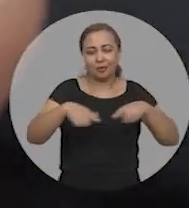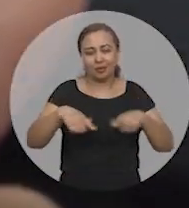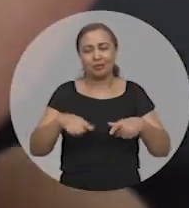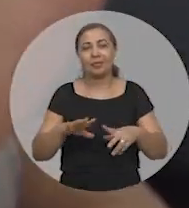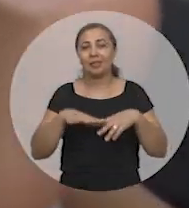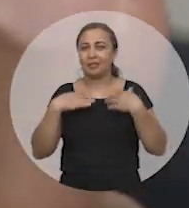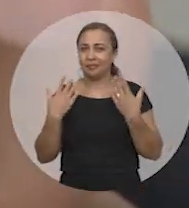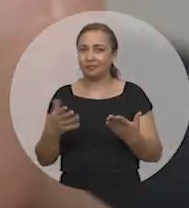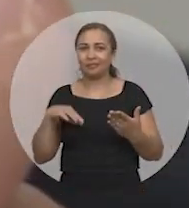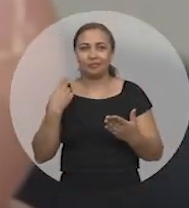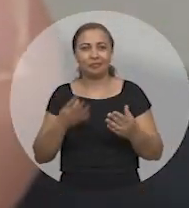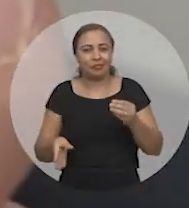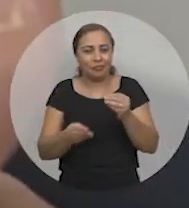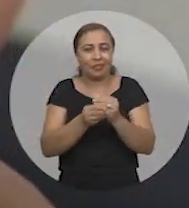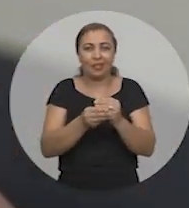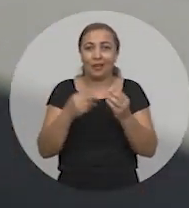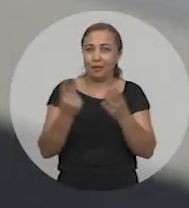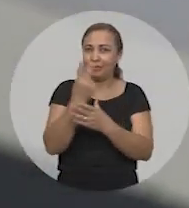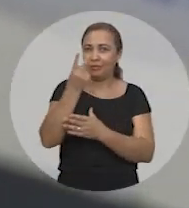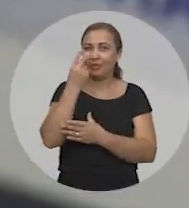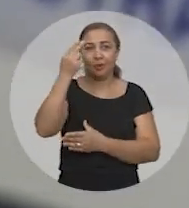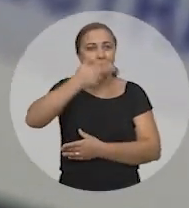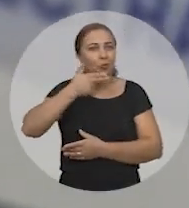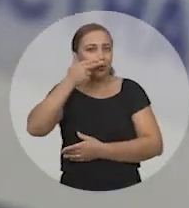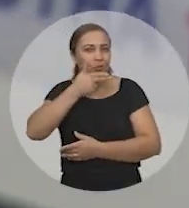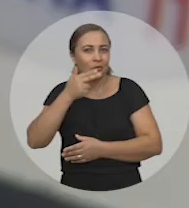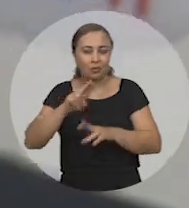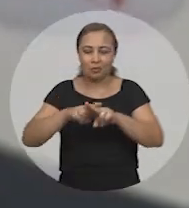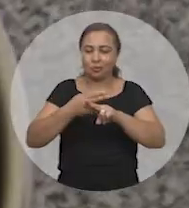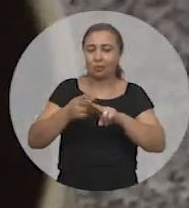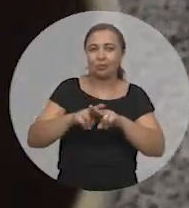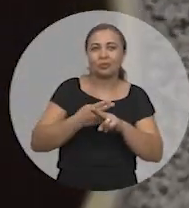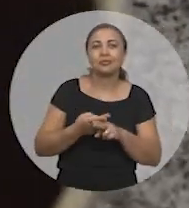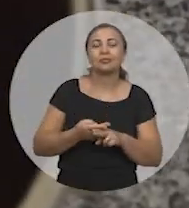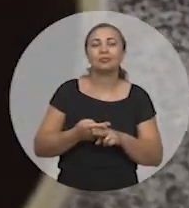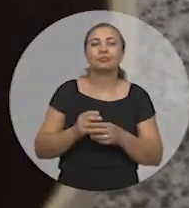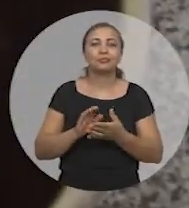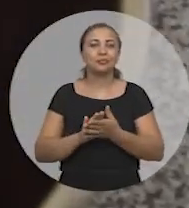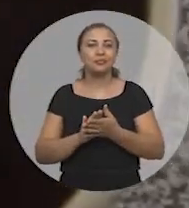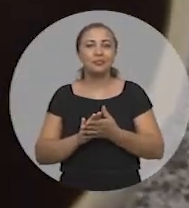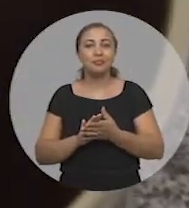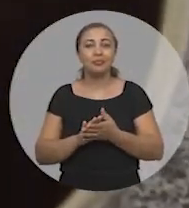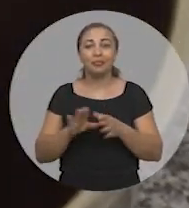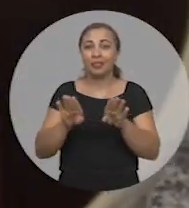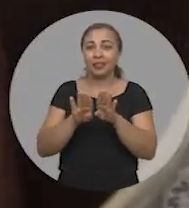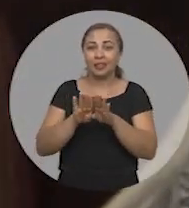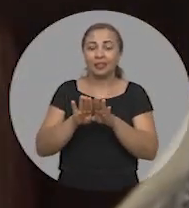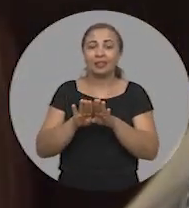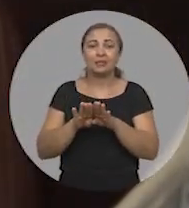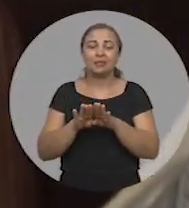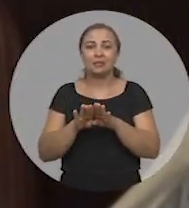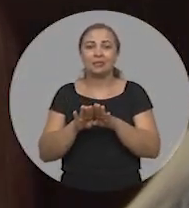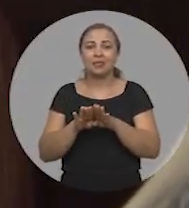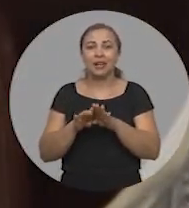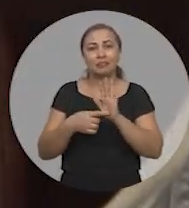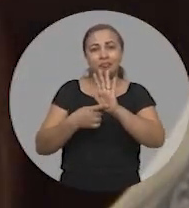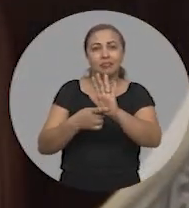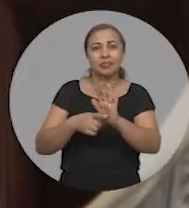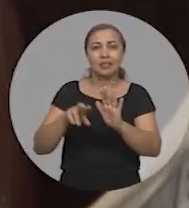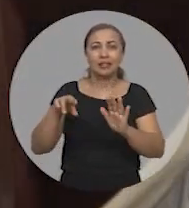desenvolver o trabalho conheço a gente agregando valor nutricional ao chocolate a